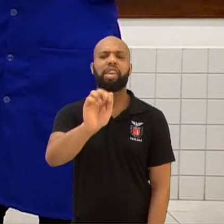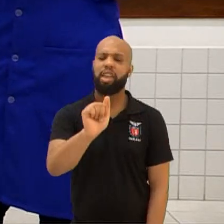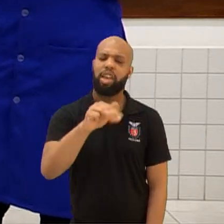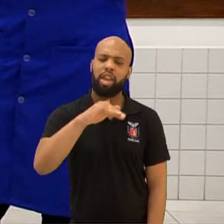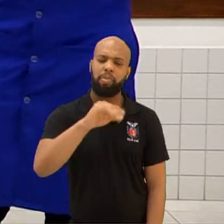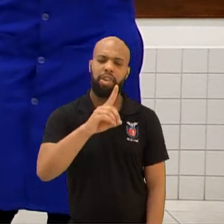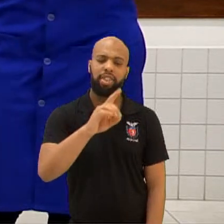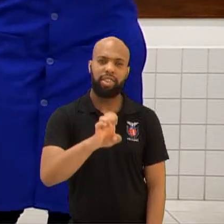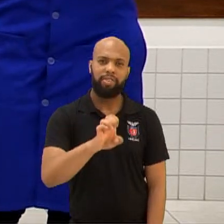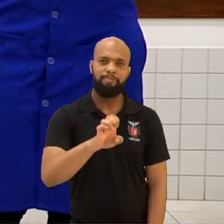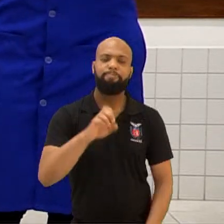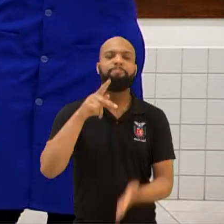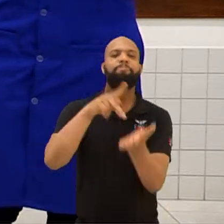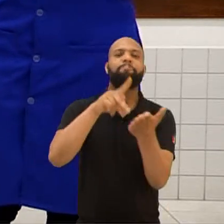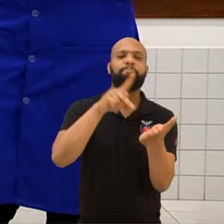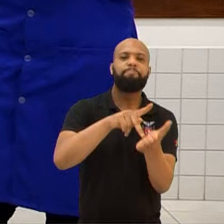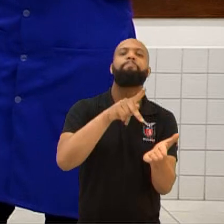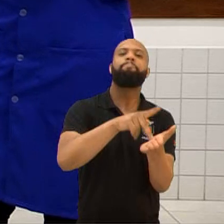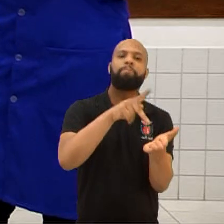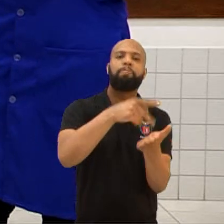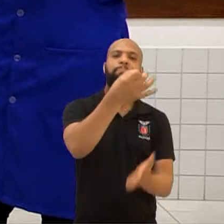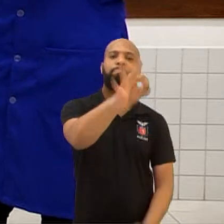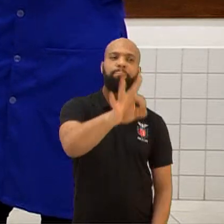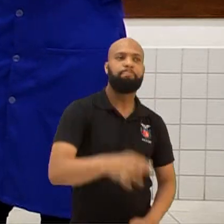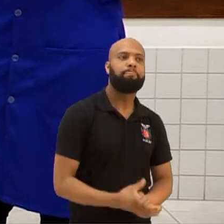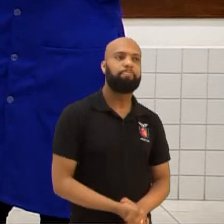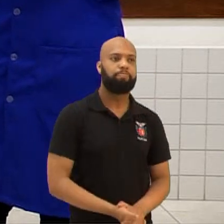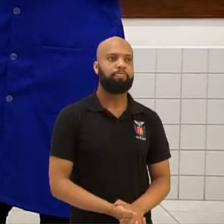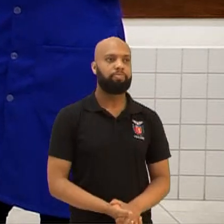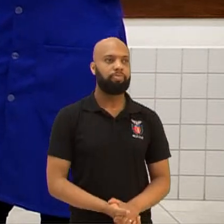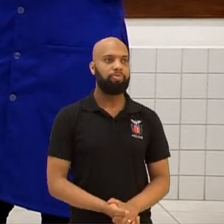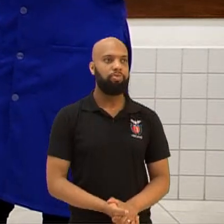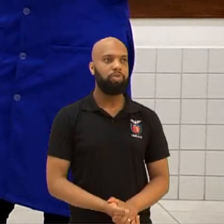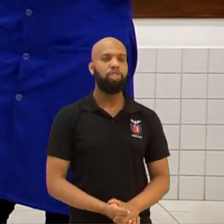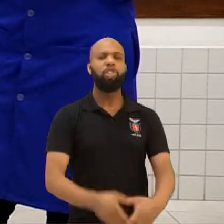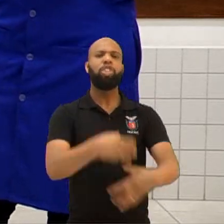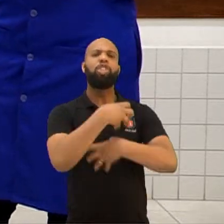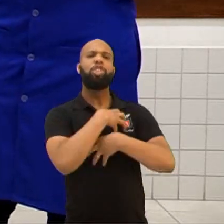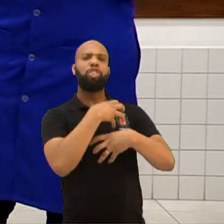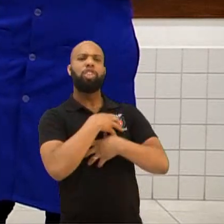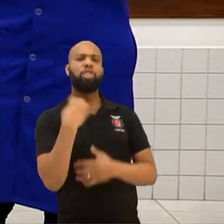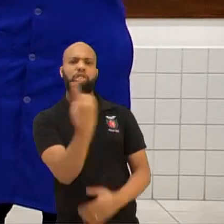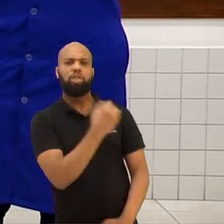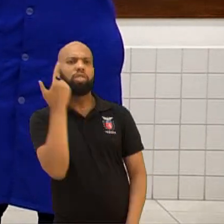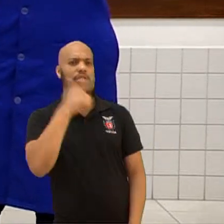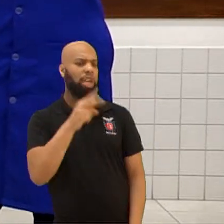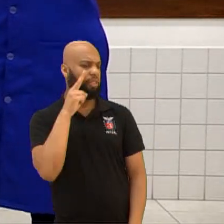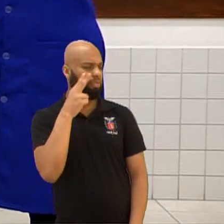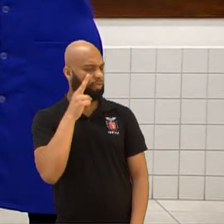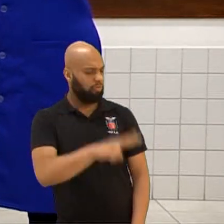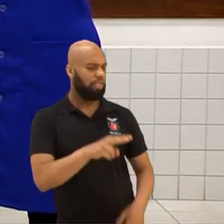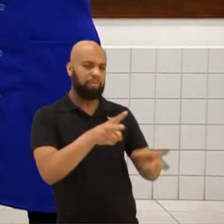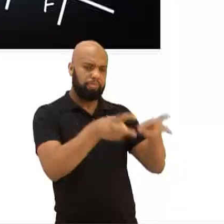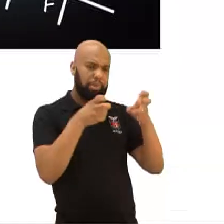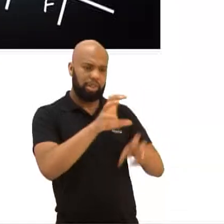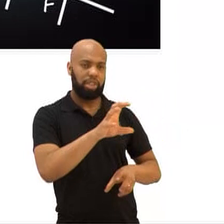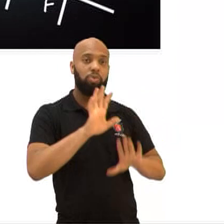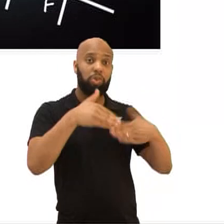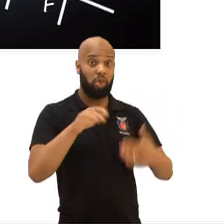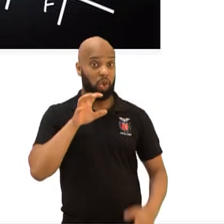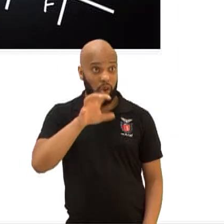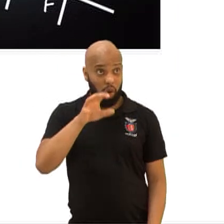aí, ó, verdadeiro, realmente, né? E temos aí. E de que forma que nós vemos isso, né? O Teorema de